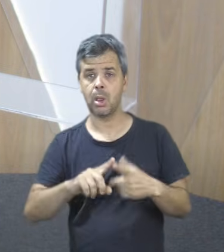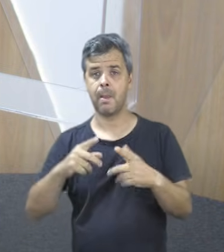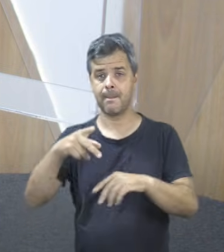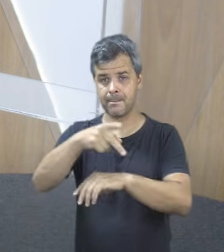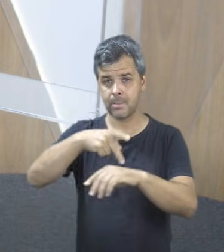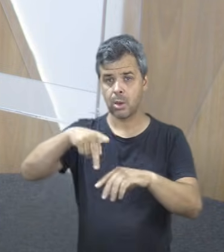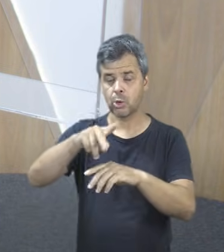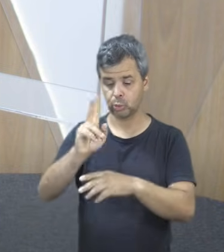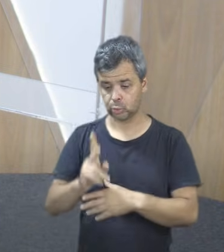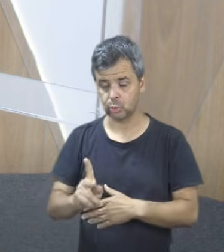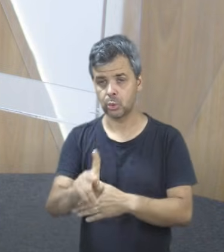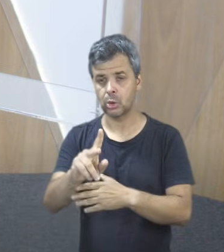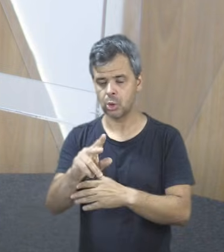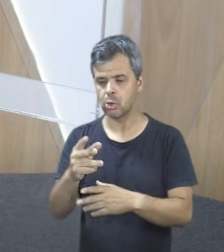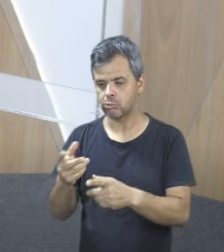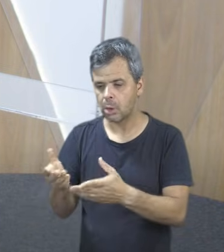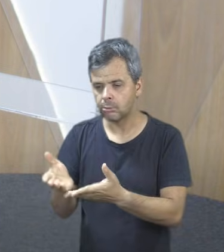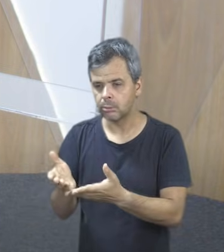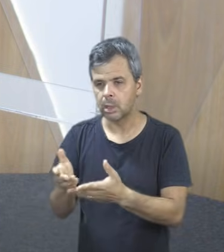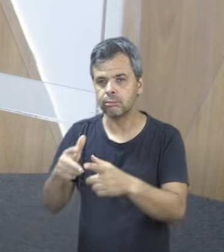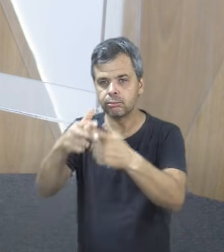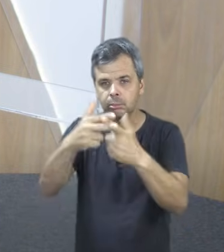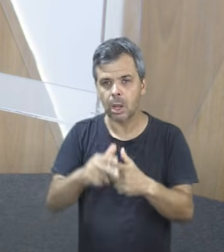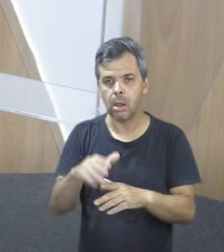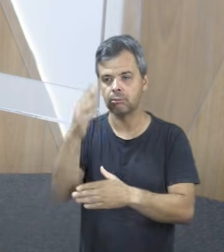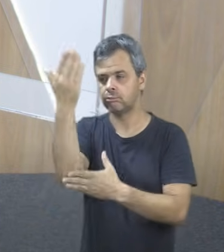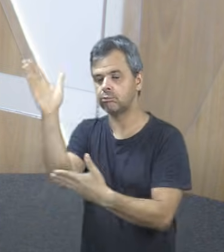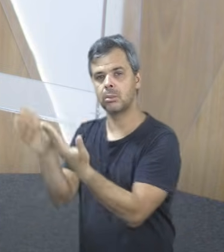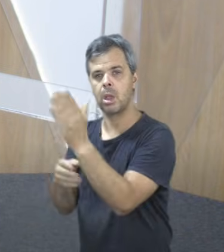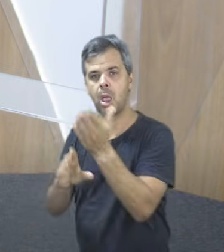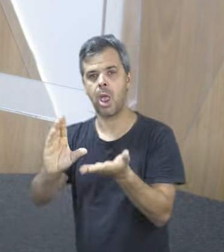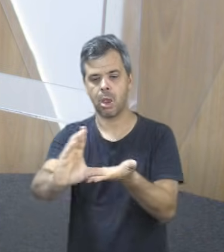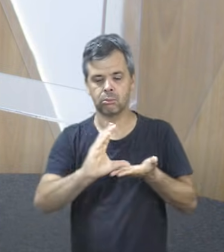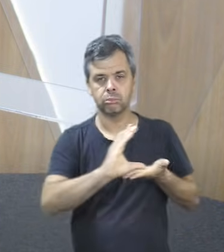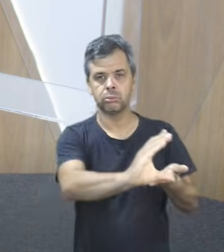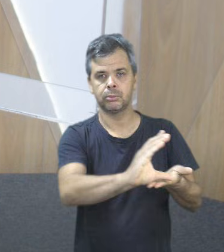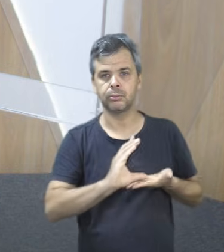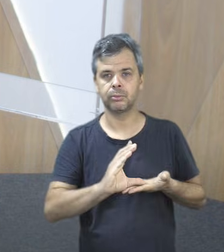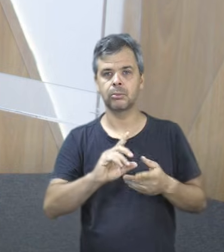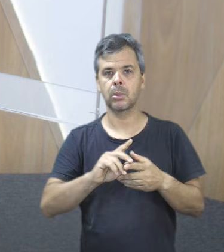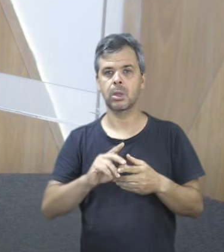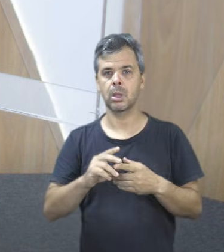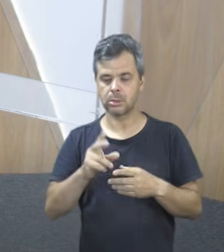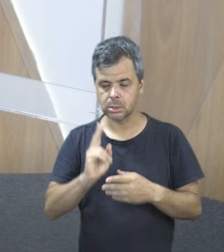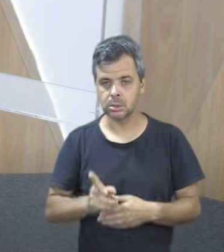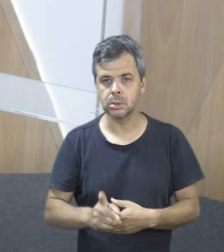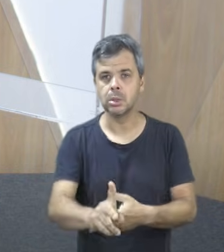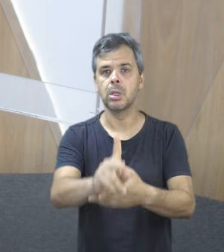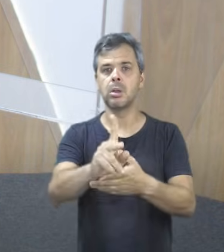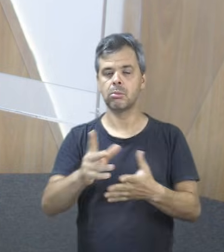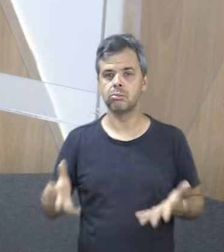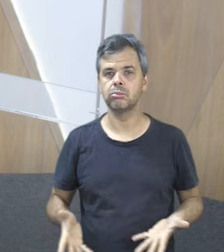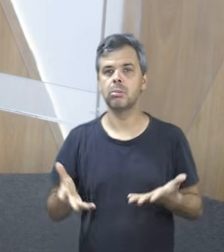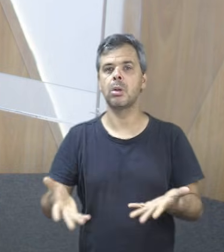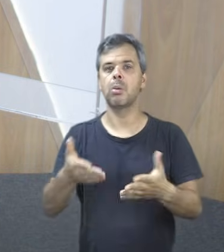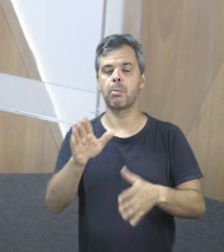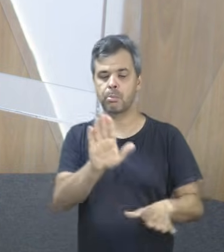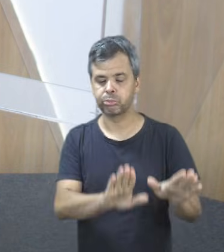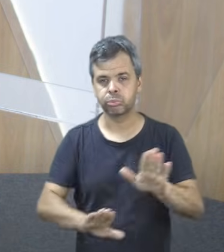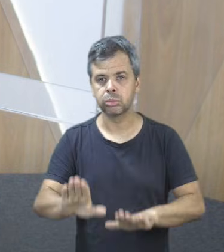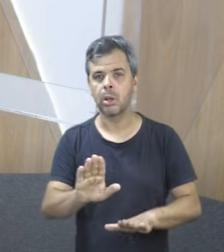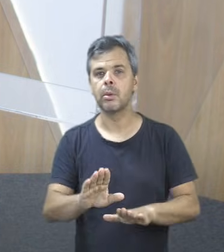países que mantenham ou recuperam suas florestas recebam recursos de forma contínua, estimulando